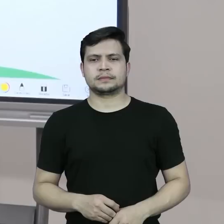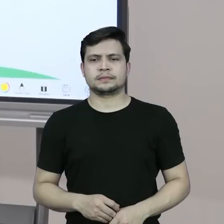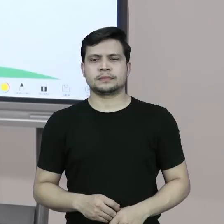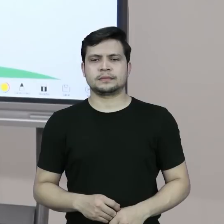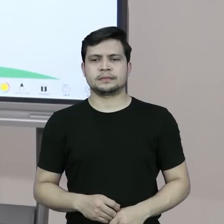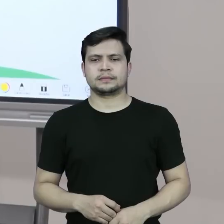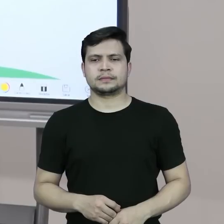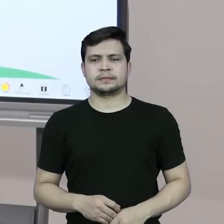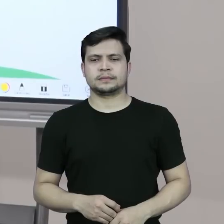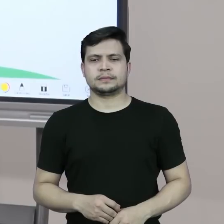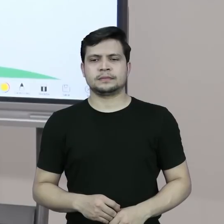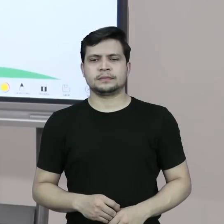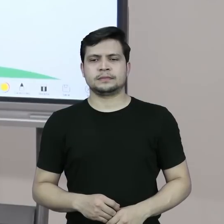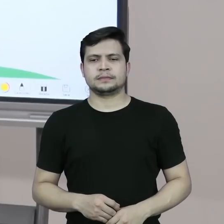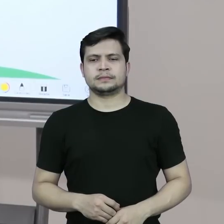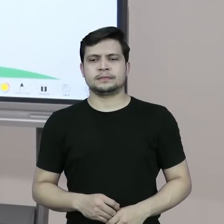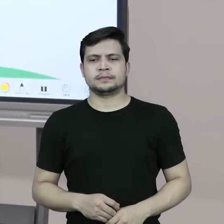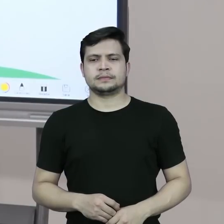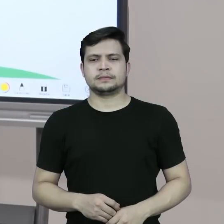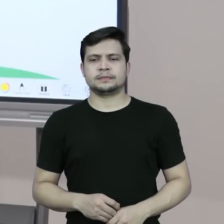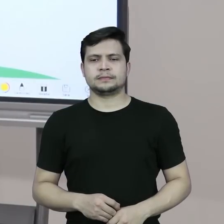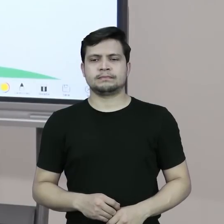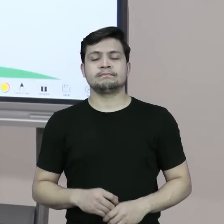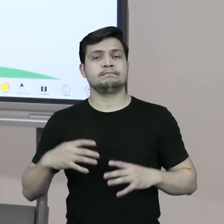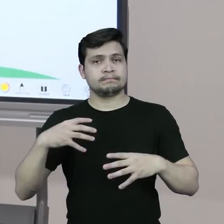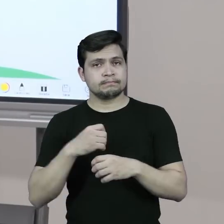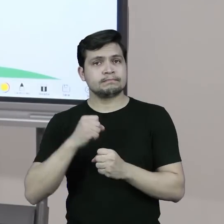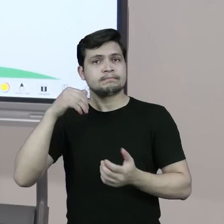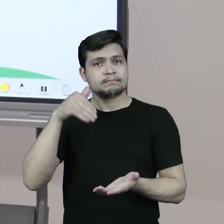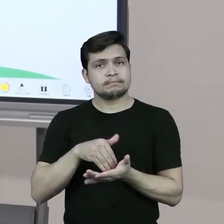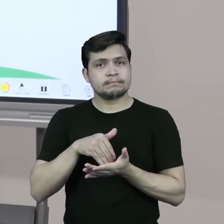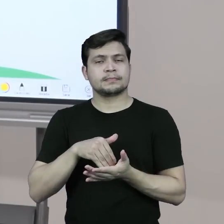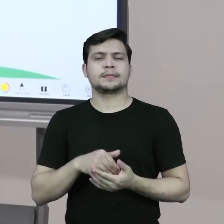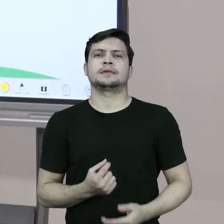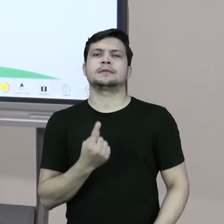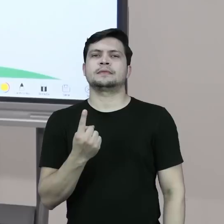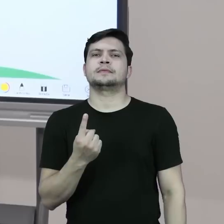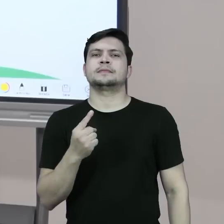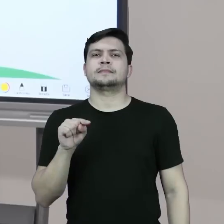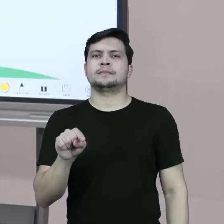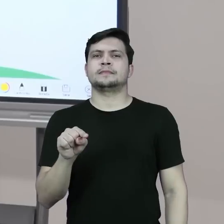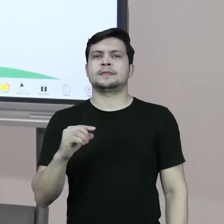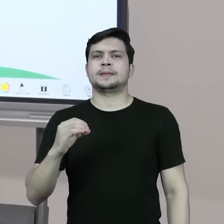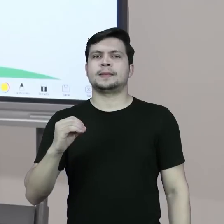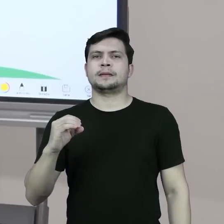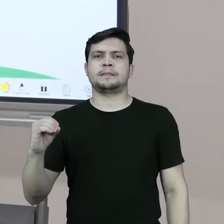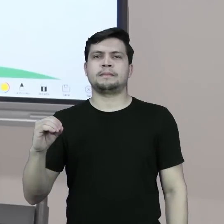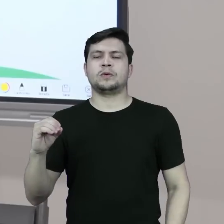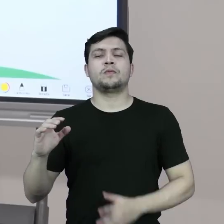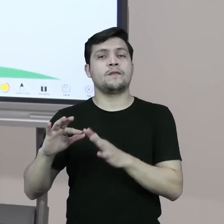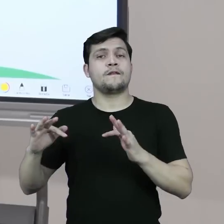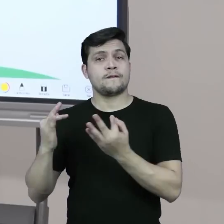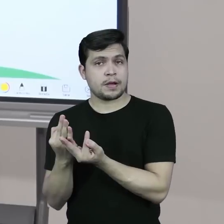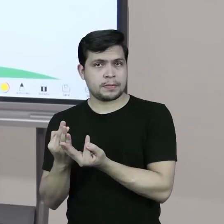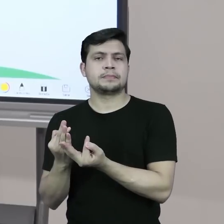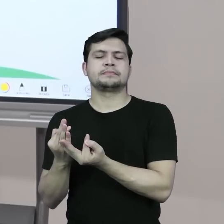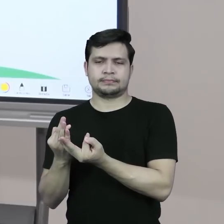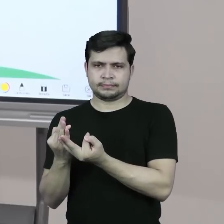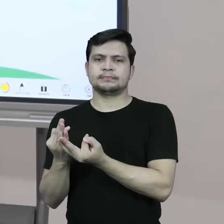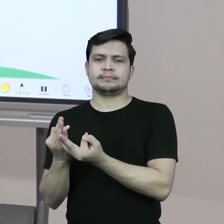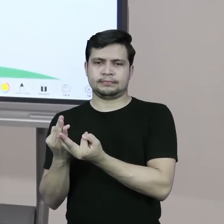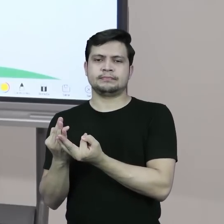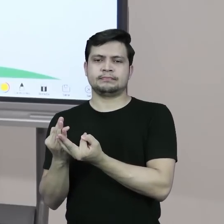2005 com 11 sendo o primeiro, 2006 também com 11 sendo o segundo,